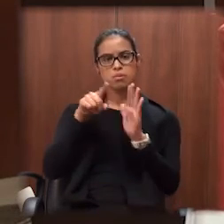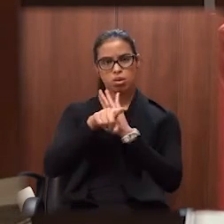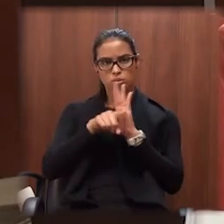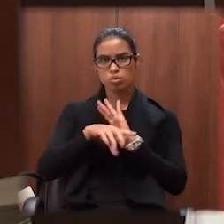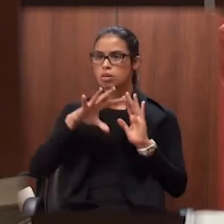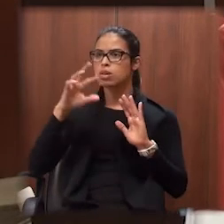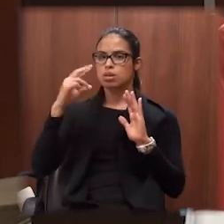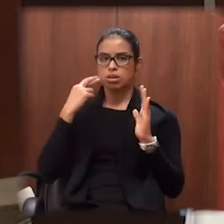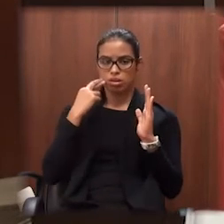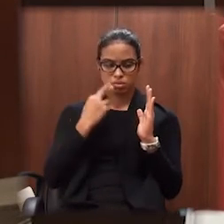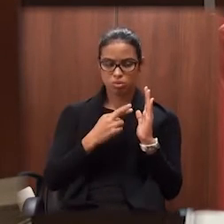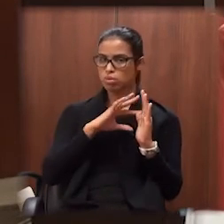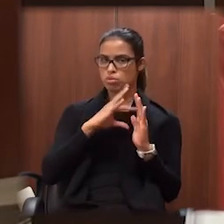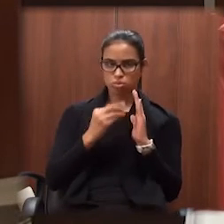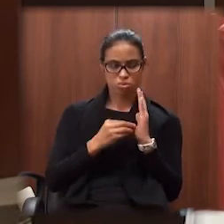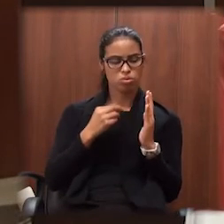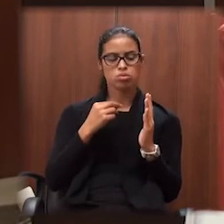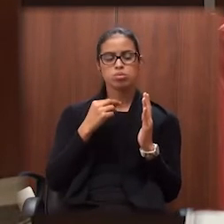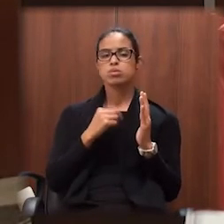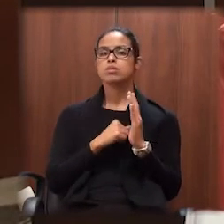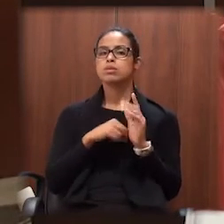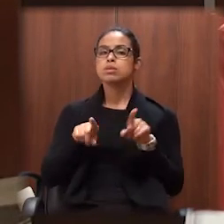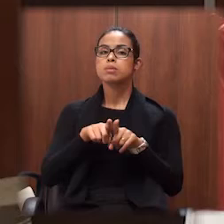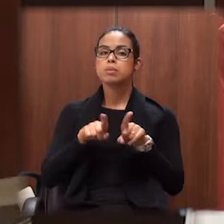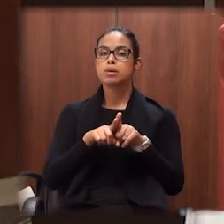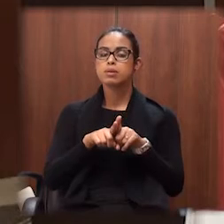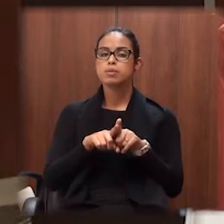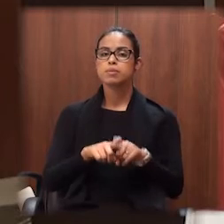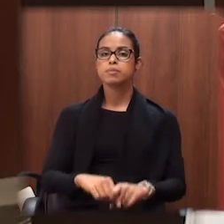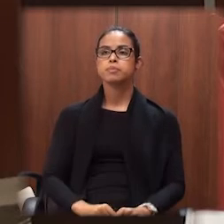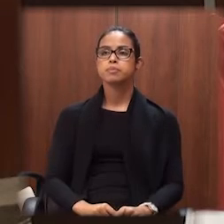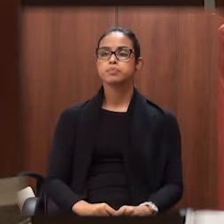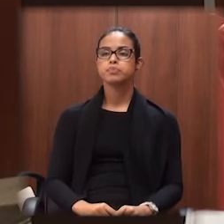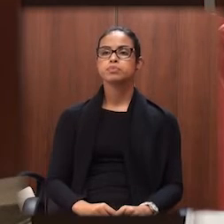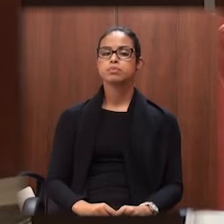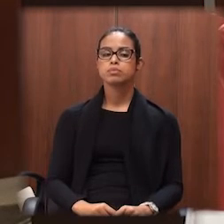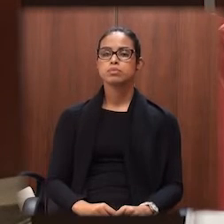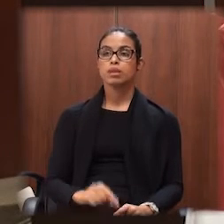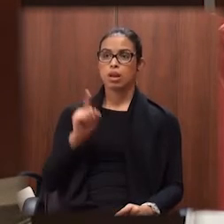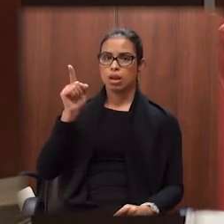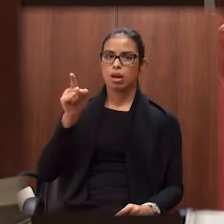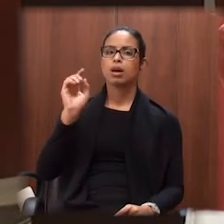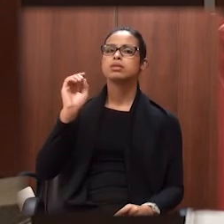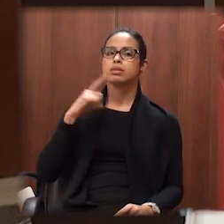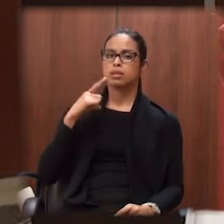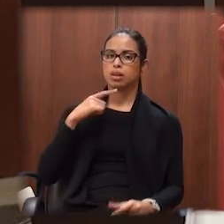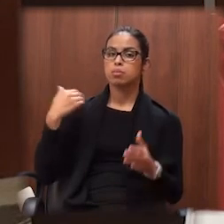perguntas do relatório, como tem já um